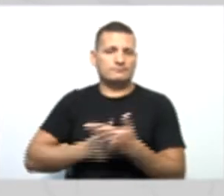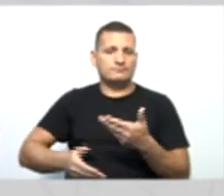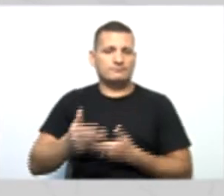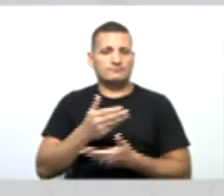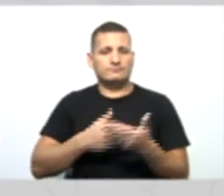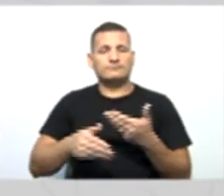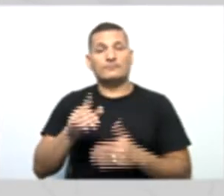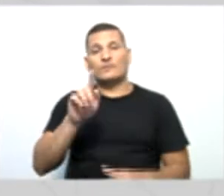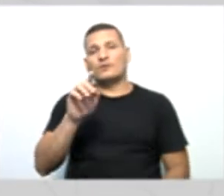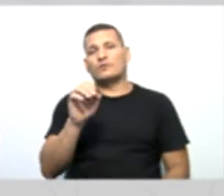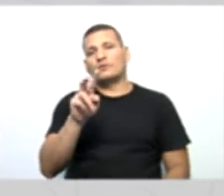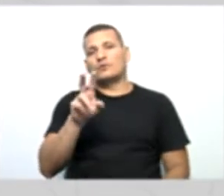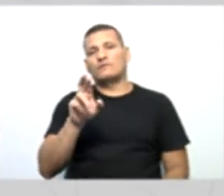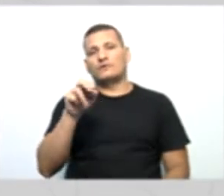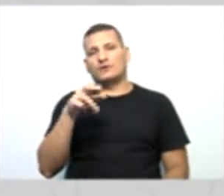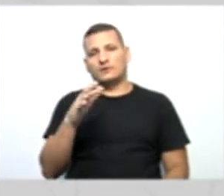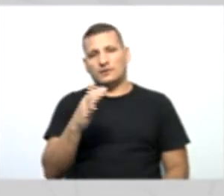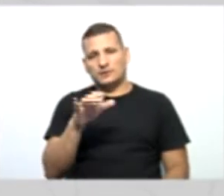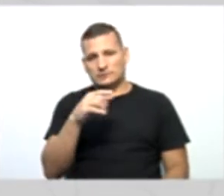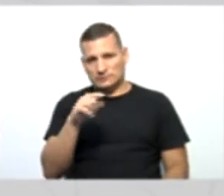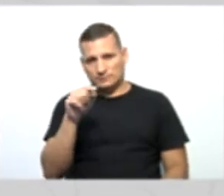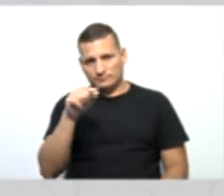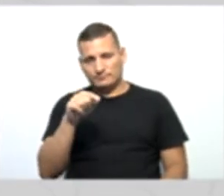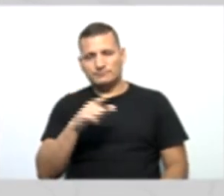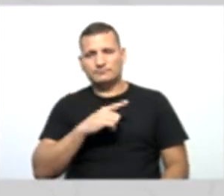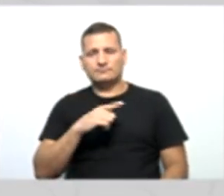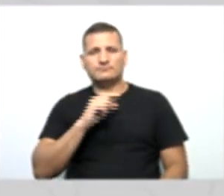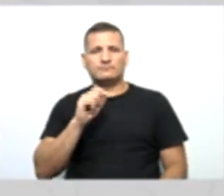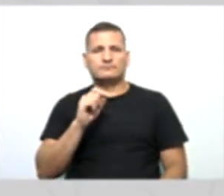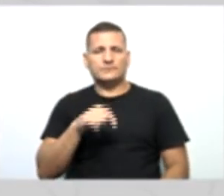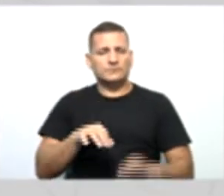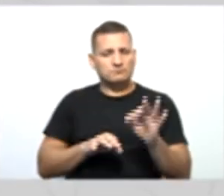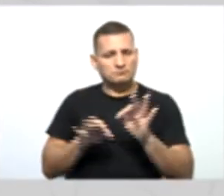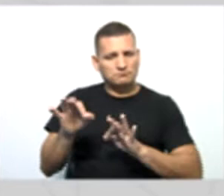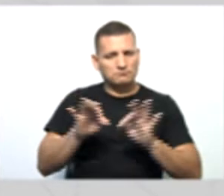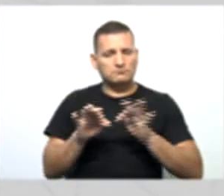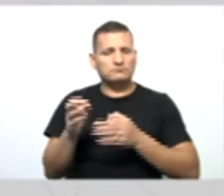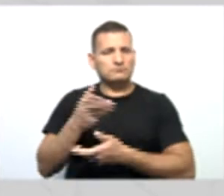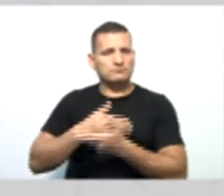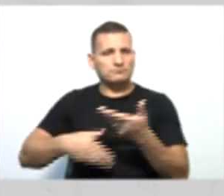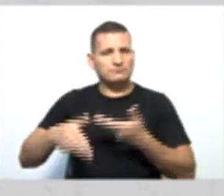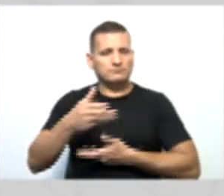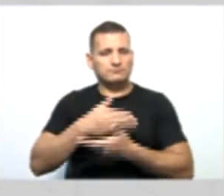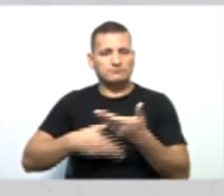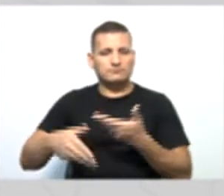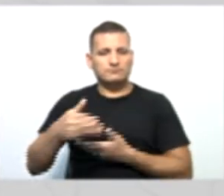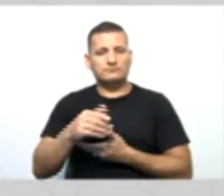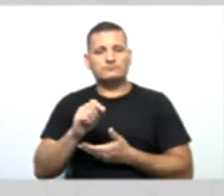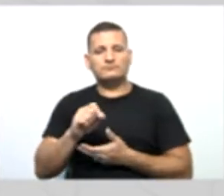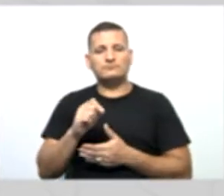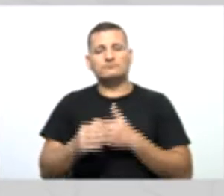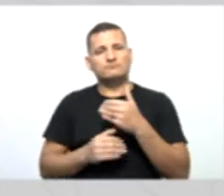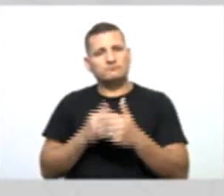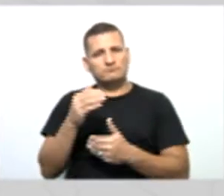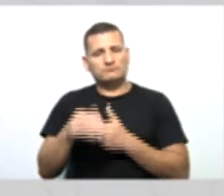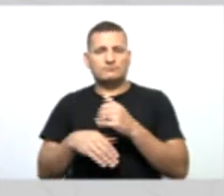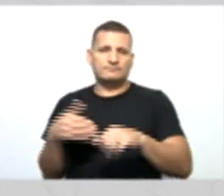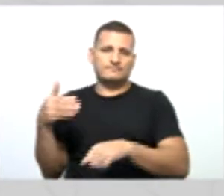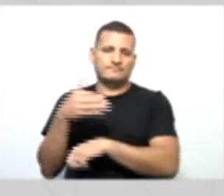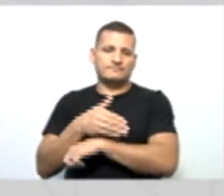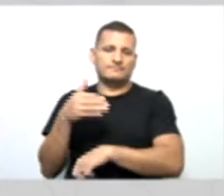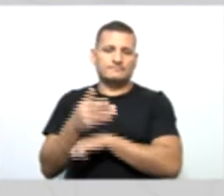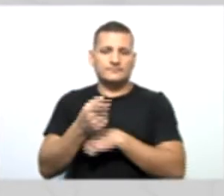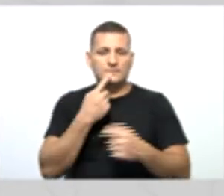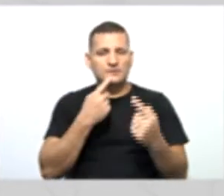que predomina a ideia de coordenação, de cooperação, por meio de um processo